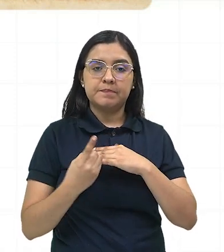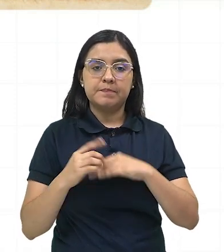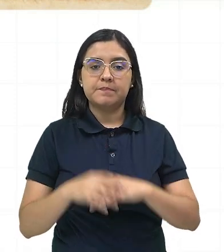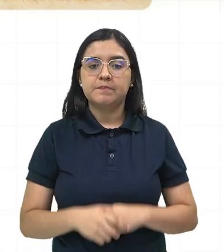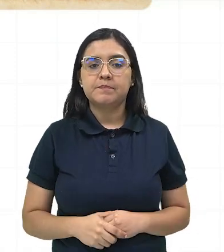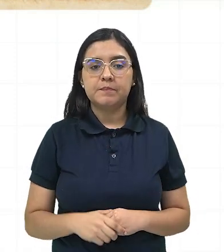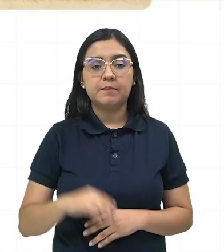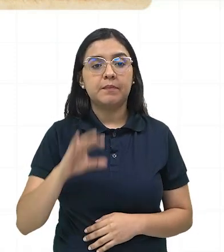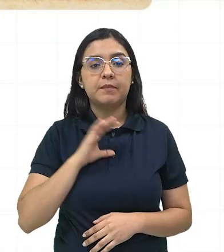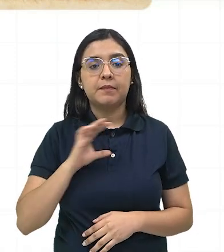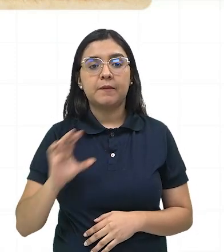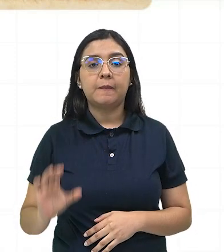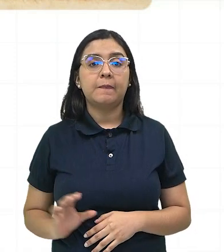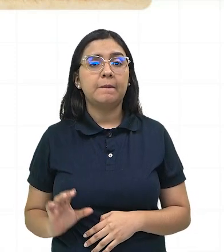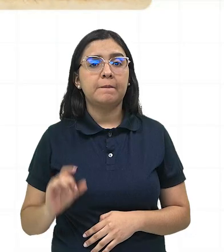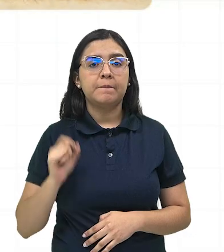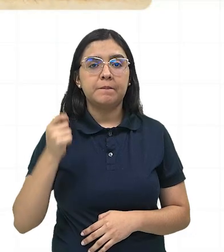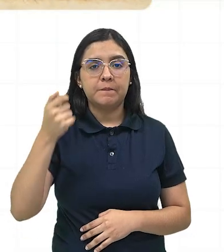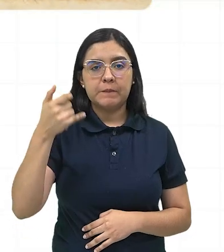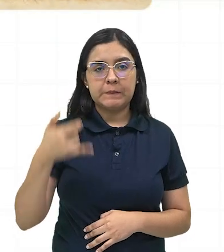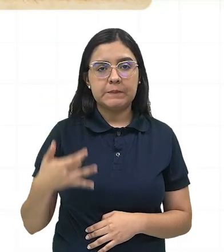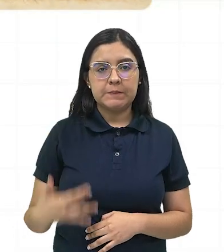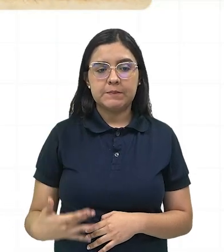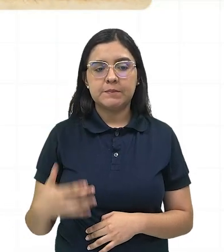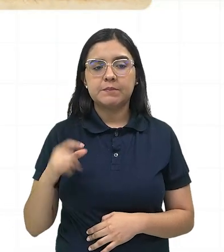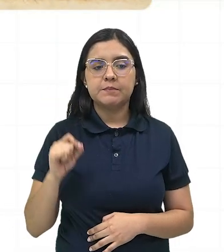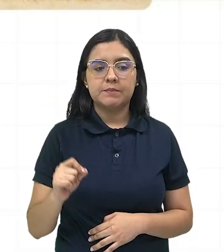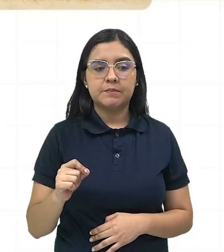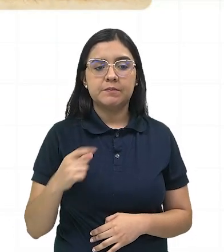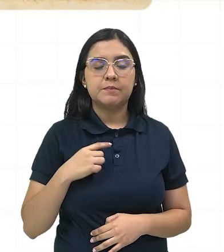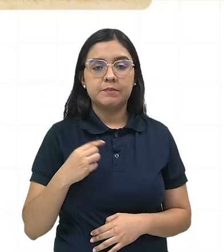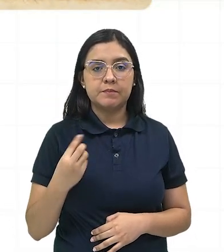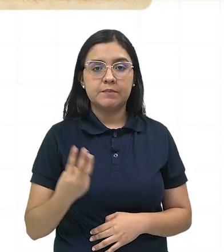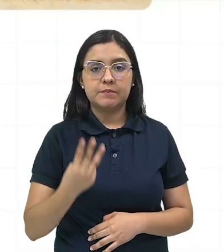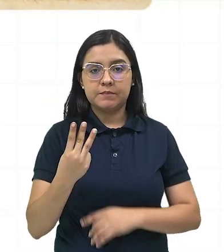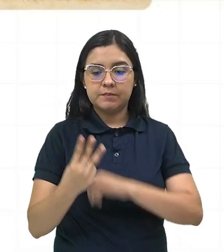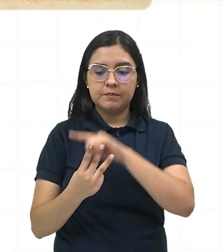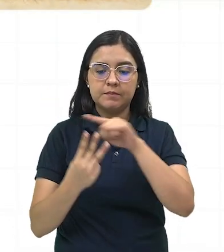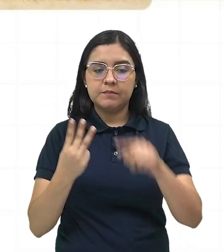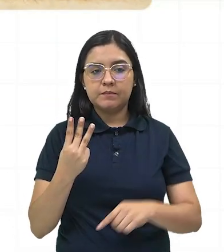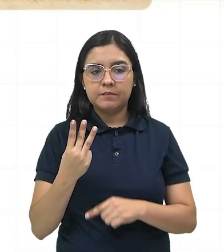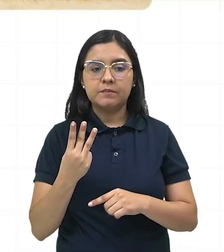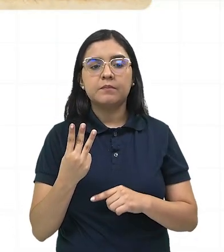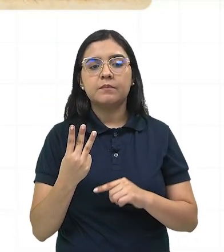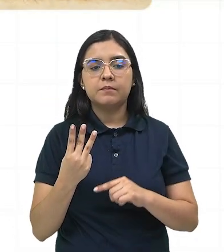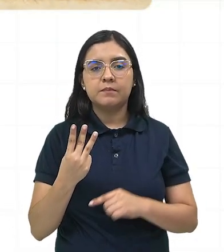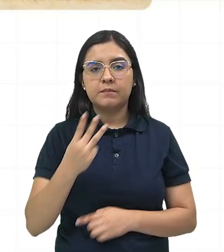O cristianismo vai dizer que são 3 pessoas